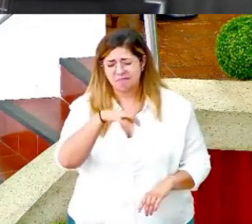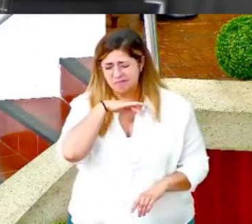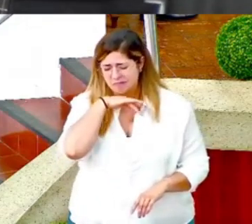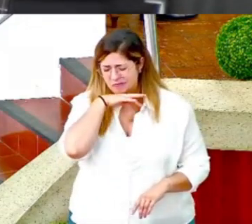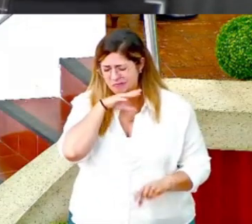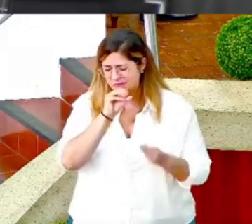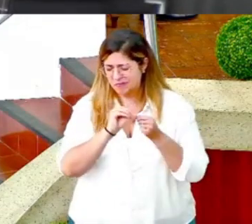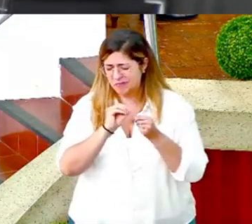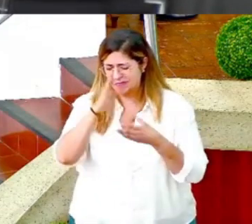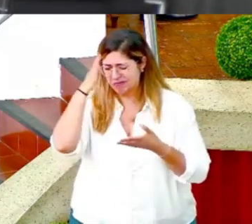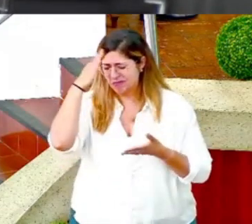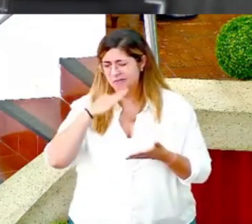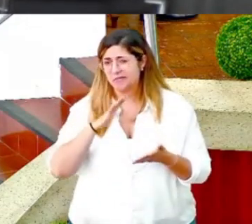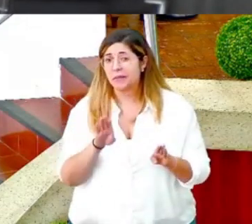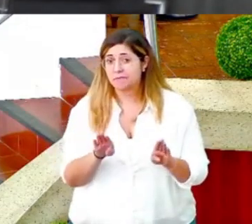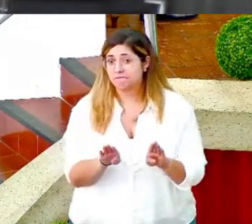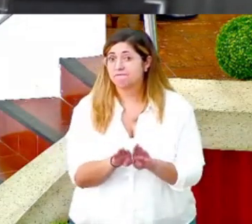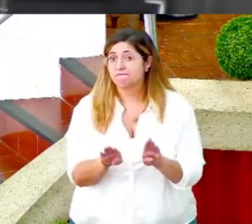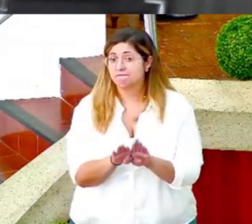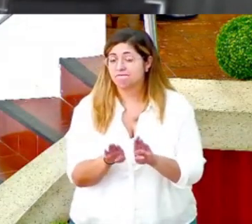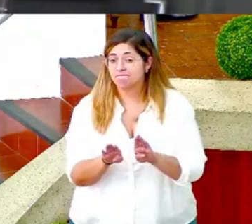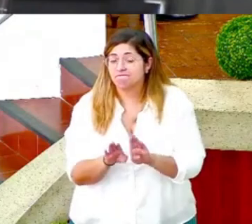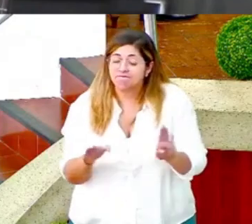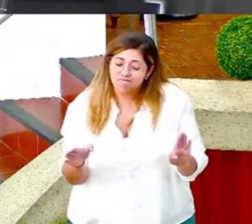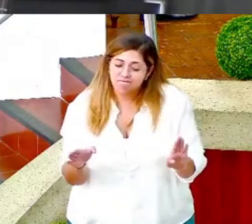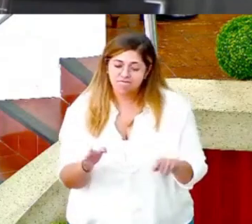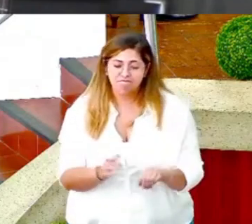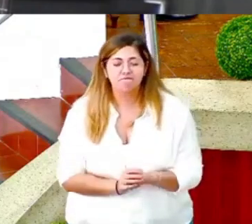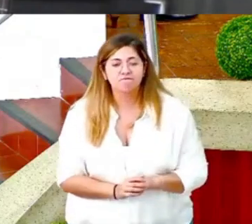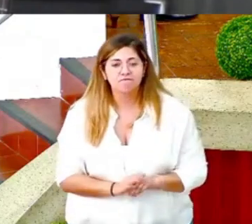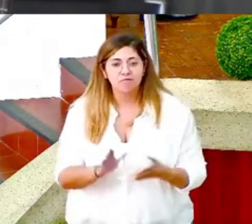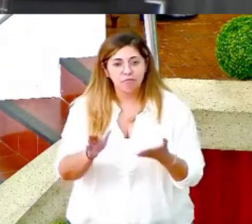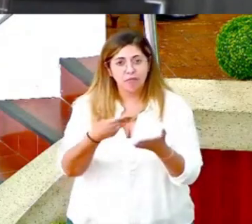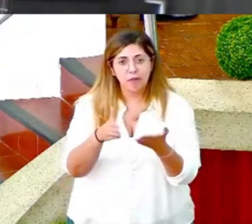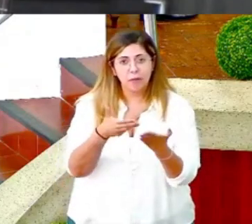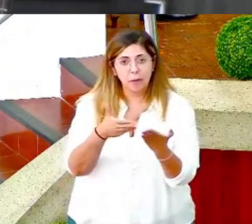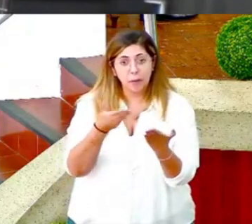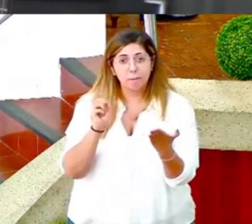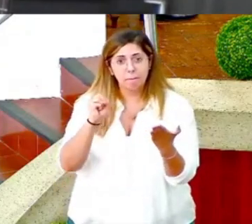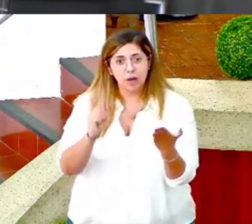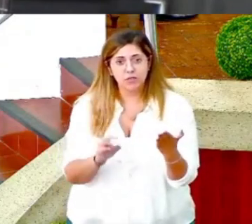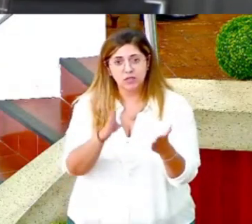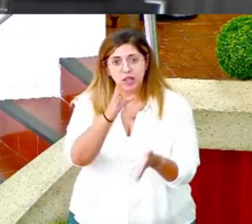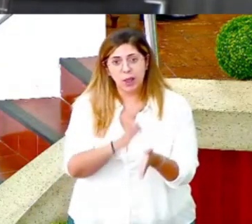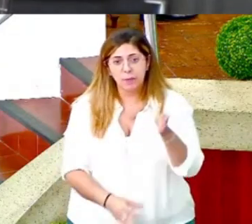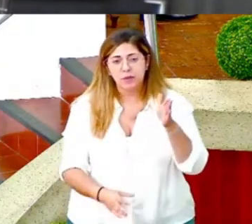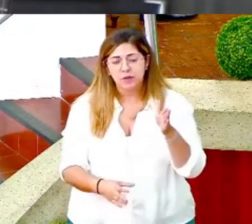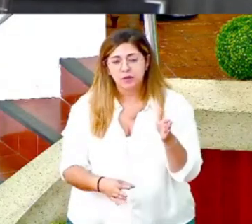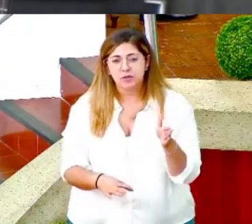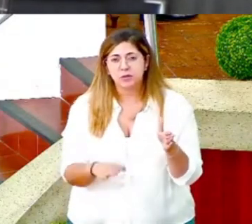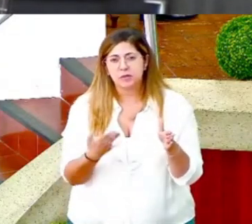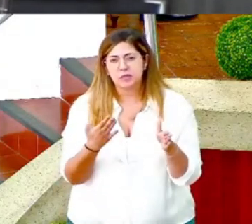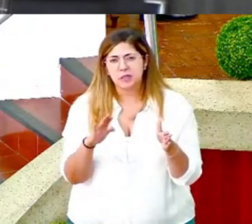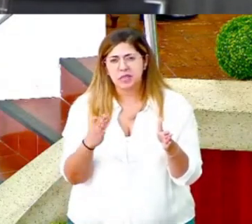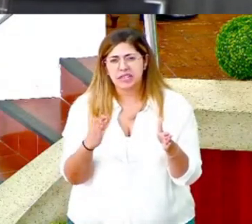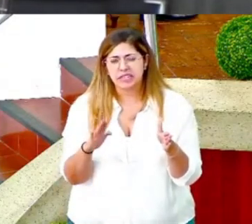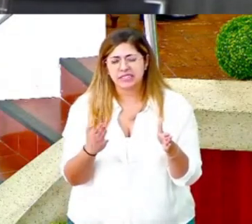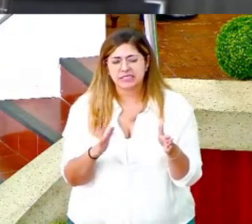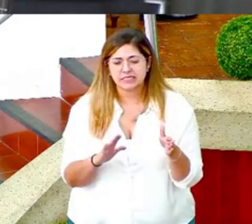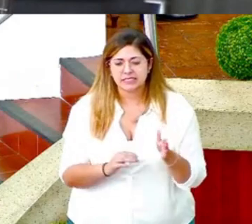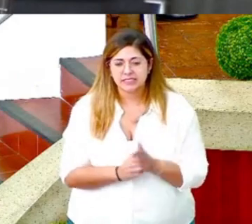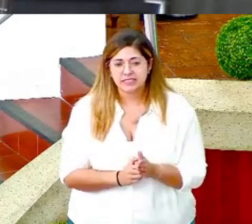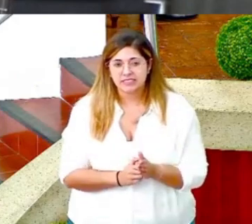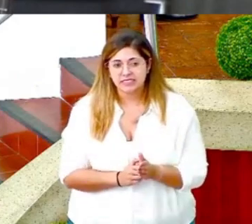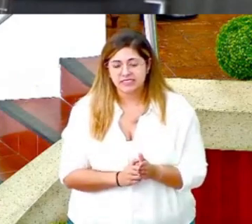também. A história está para frente, você não precisa abrir, mas se quiser conhecer um pouquinho mais dessa história, você vai ver